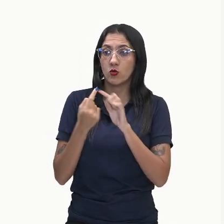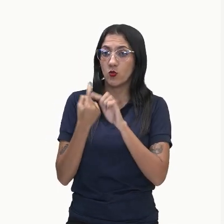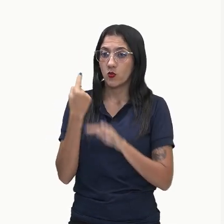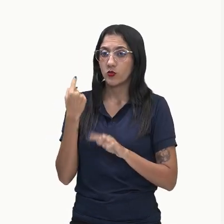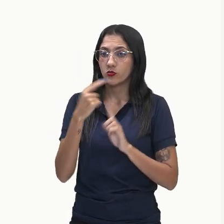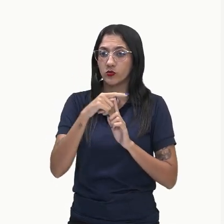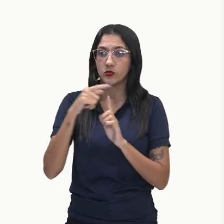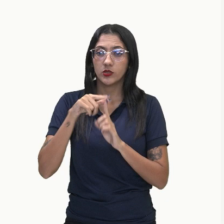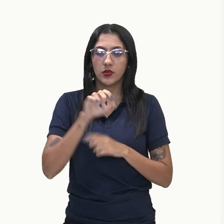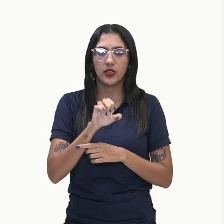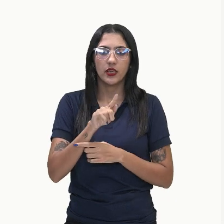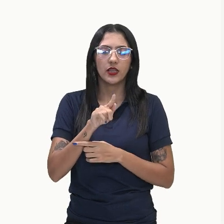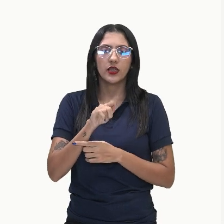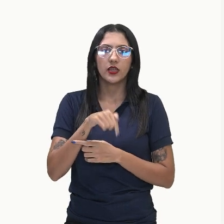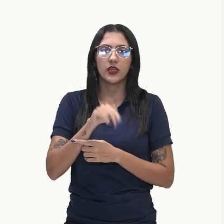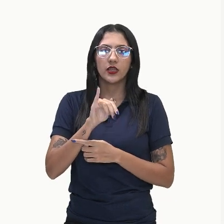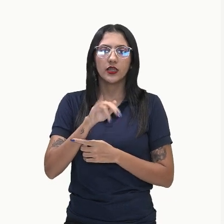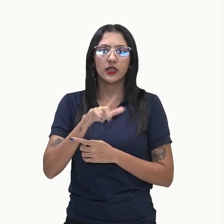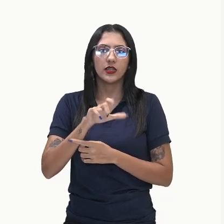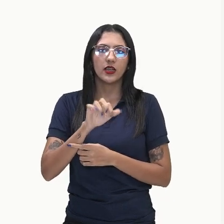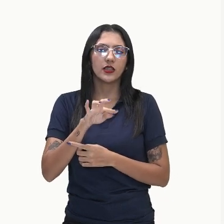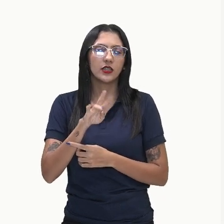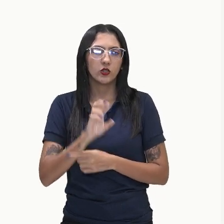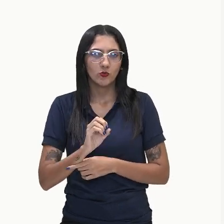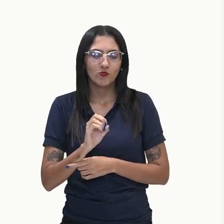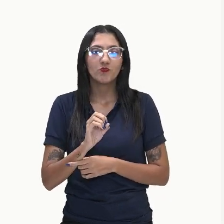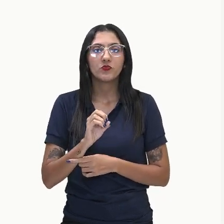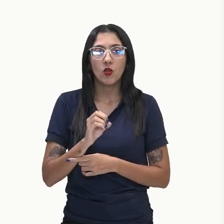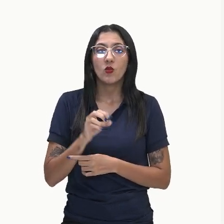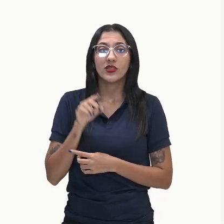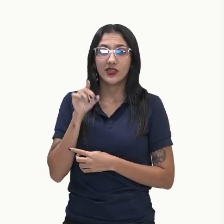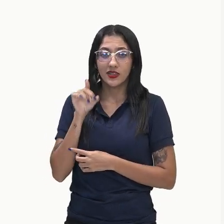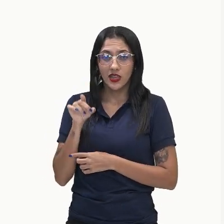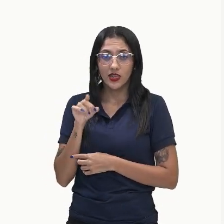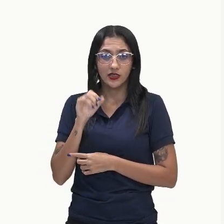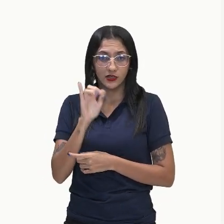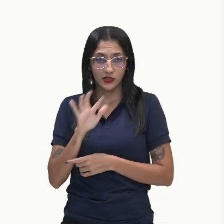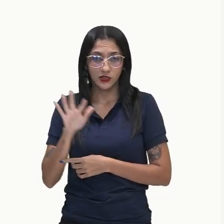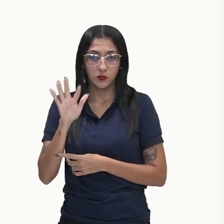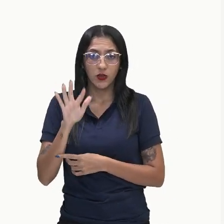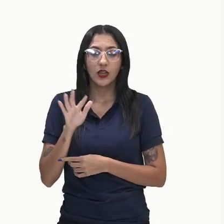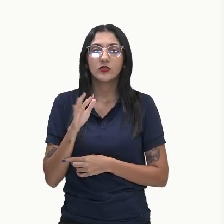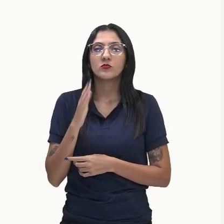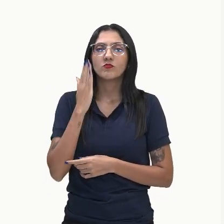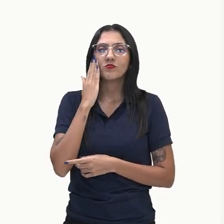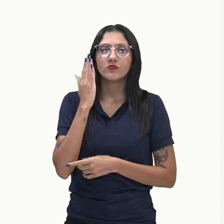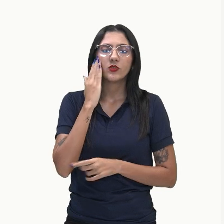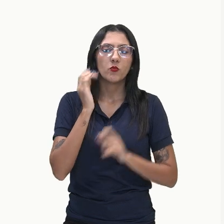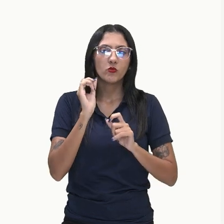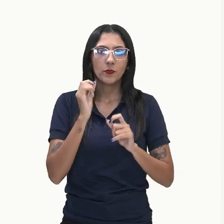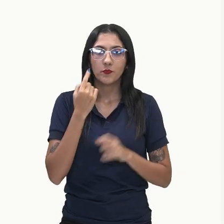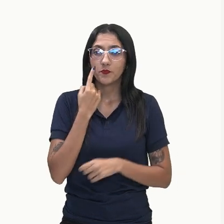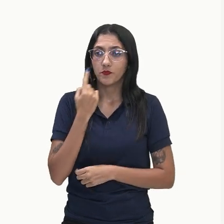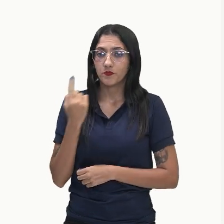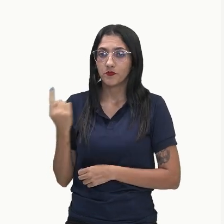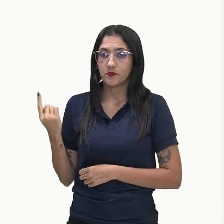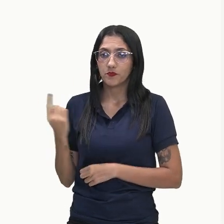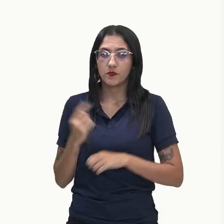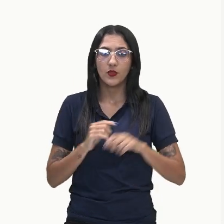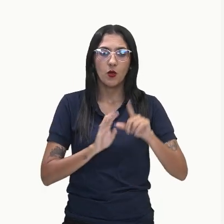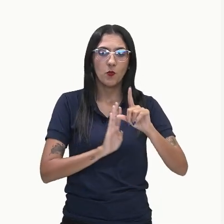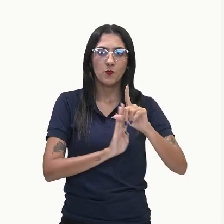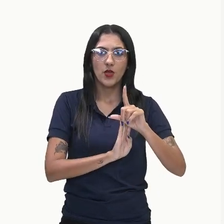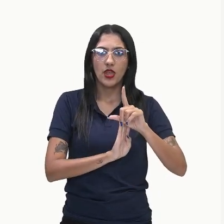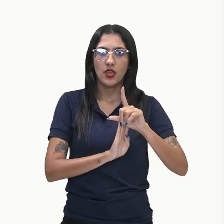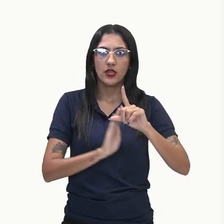No triângulo isósceles, o que é que você sabe? Que os ângulos internos aqui da base, conforme eu sinalizei aí